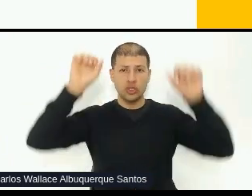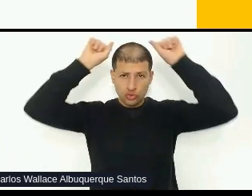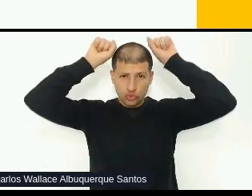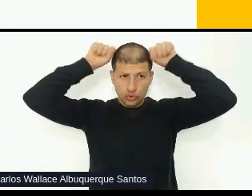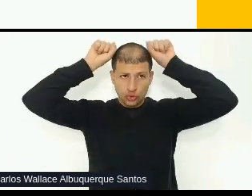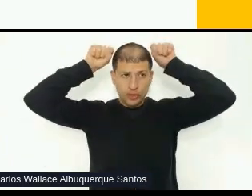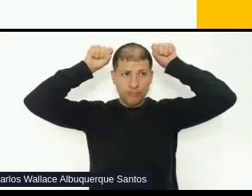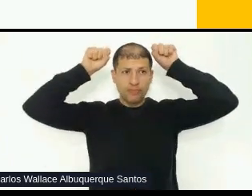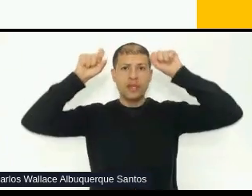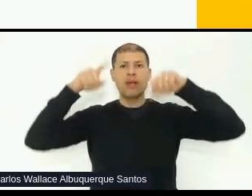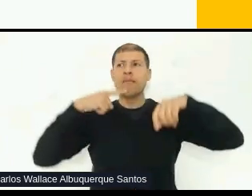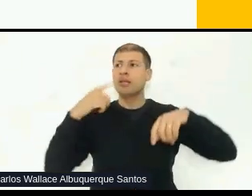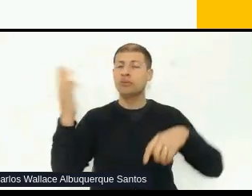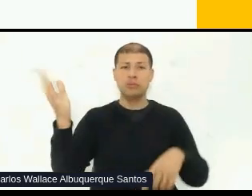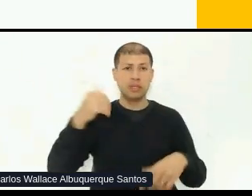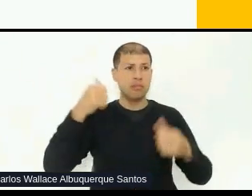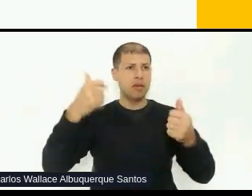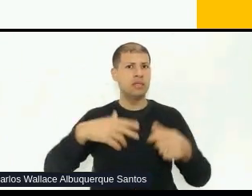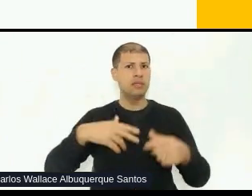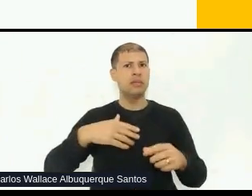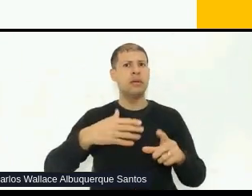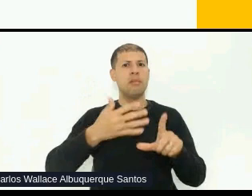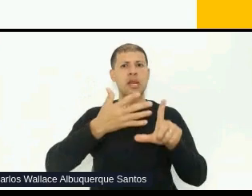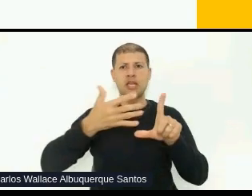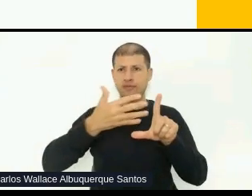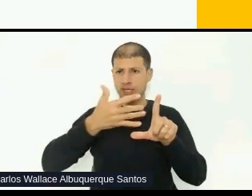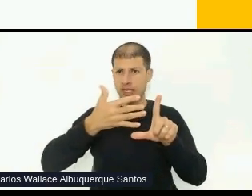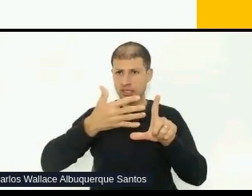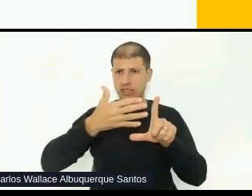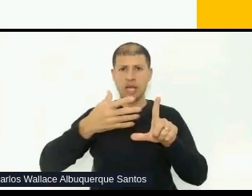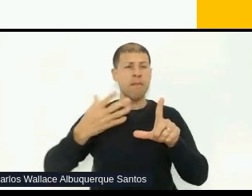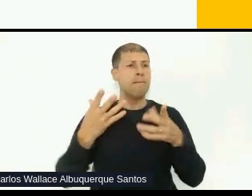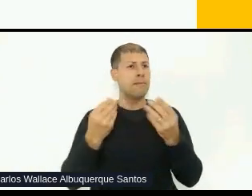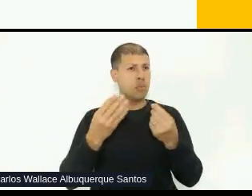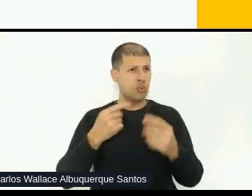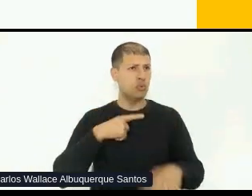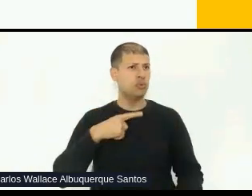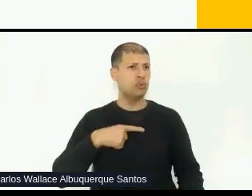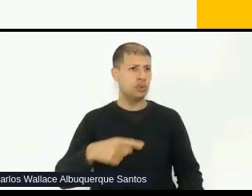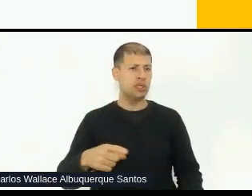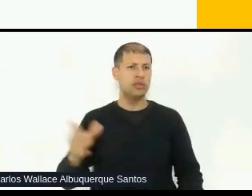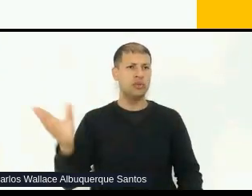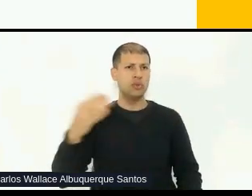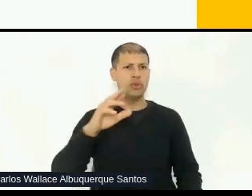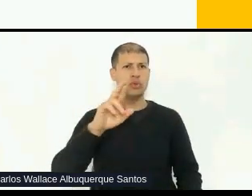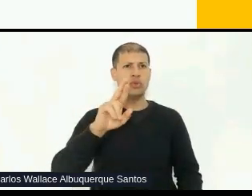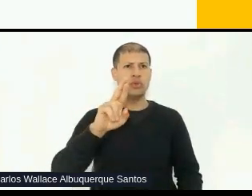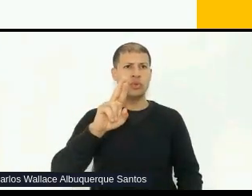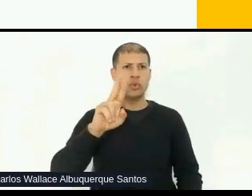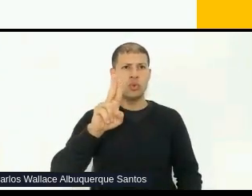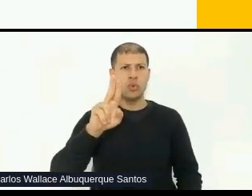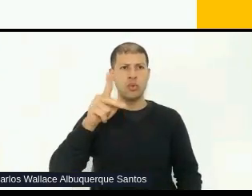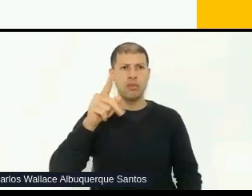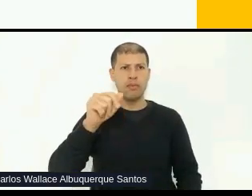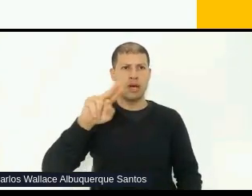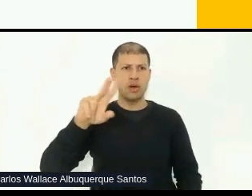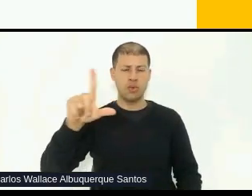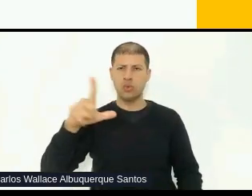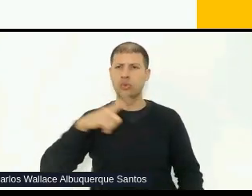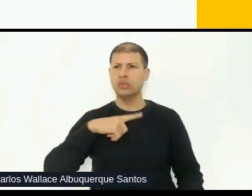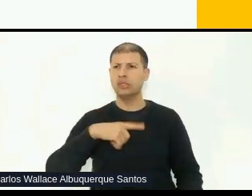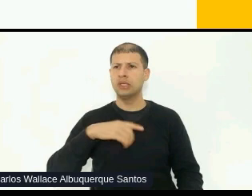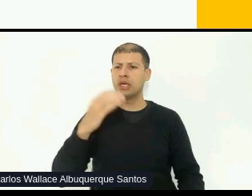pouquinho mais desse conteúdo, mas o Netflix está muito lá na frente. O Netflix trouxe o RuPaul, trouxe Queer Eye para o Brasil, então tem Queer Eye